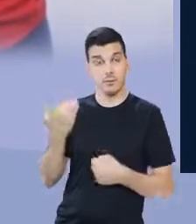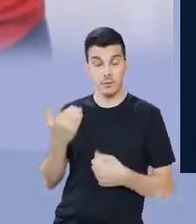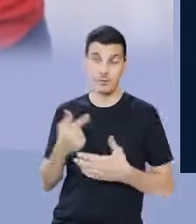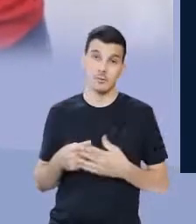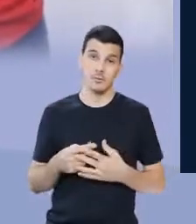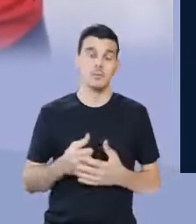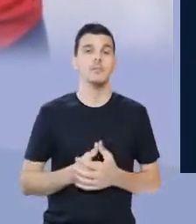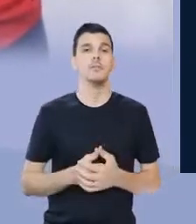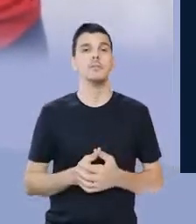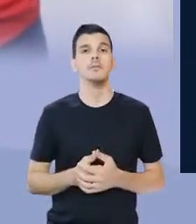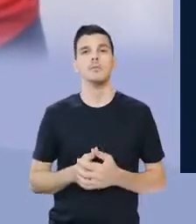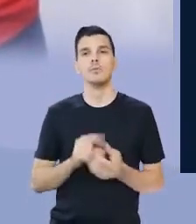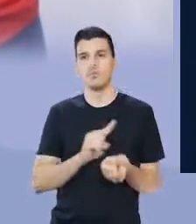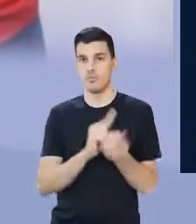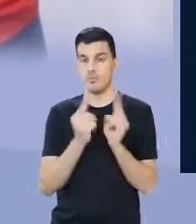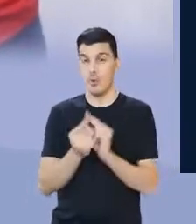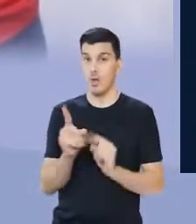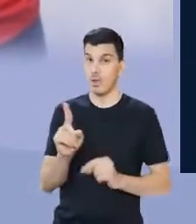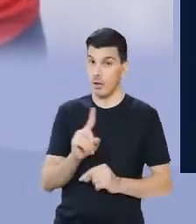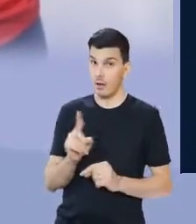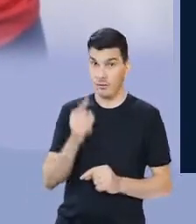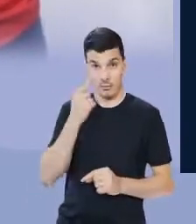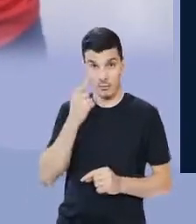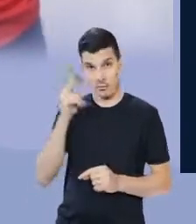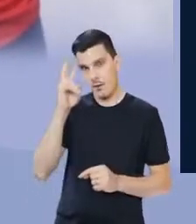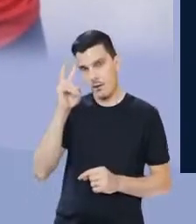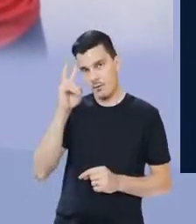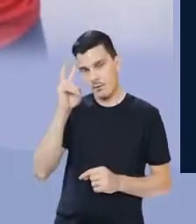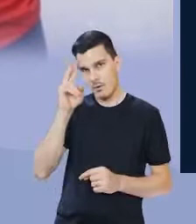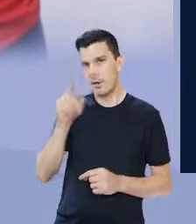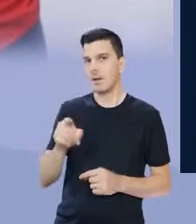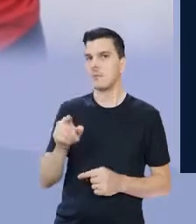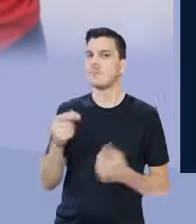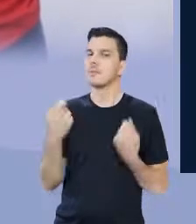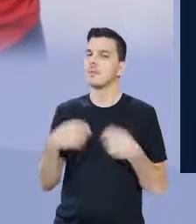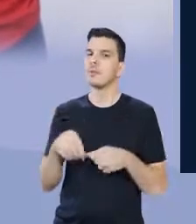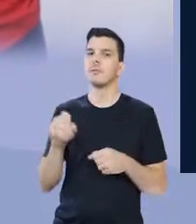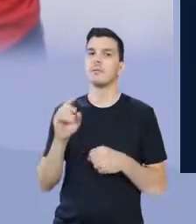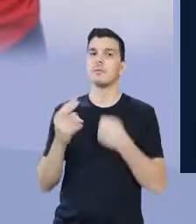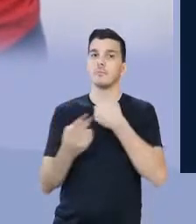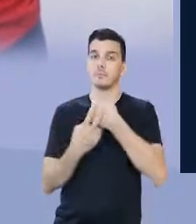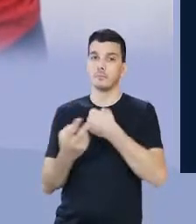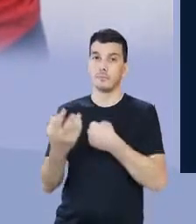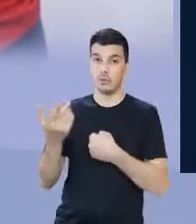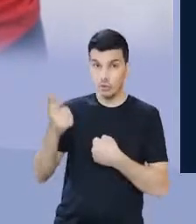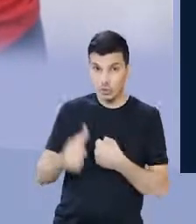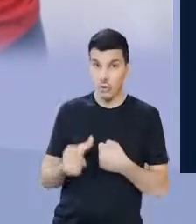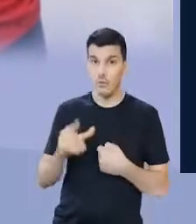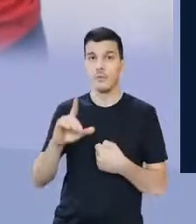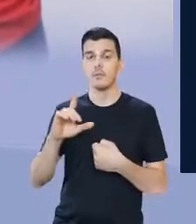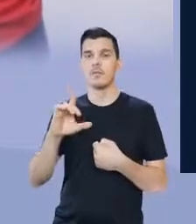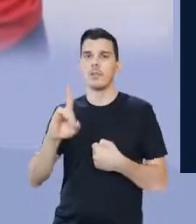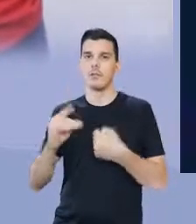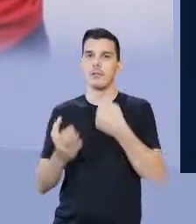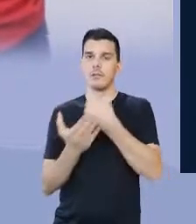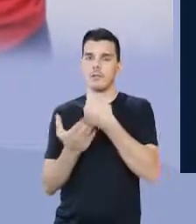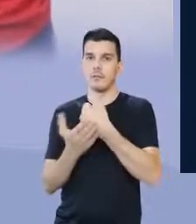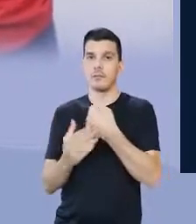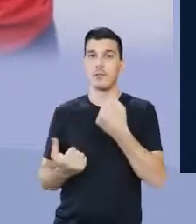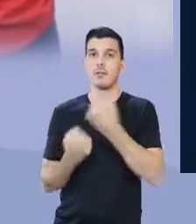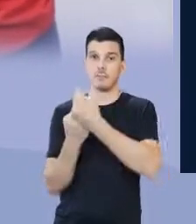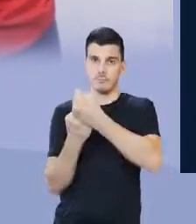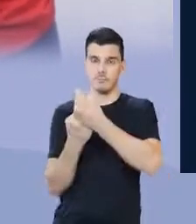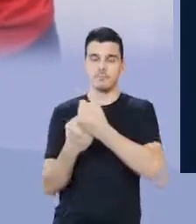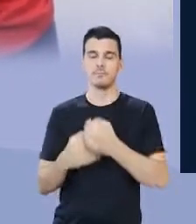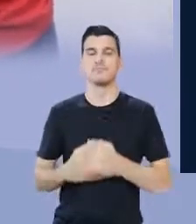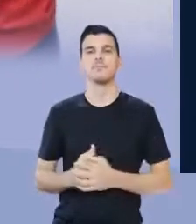passado, quando a gente passa para o negativo, lembrem-se, a gente não precisa colocar o verbo principal no passado de novo, por causa da presença